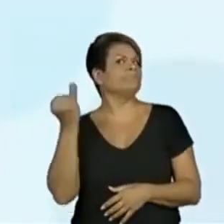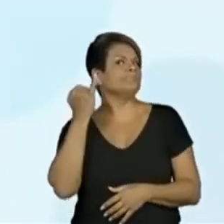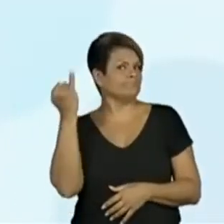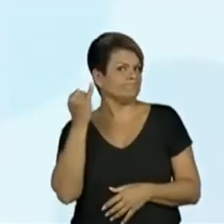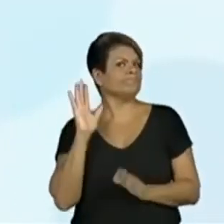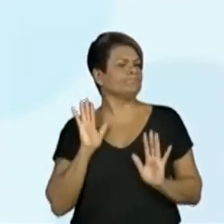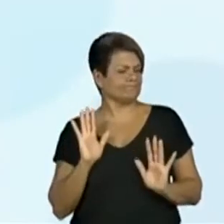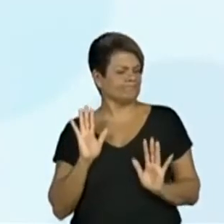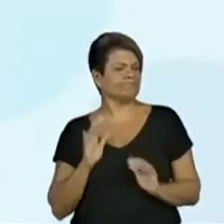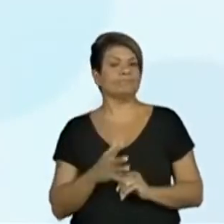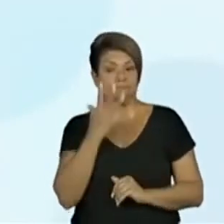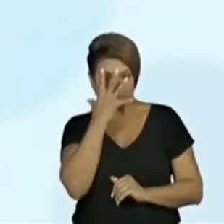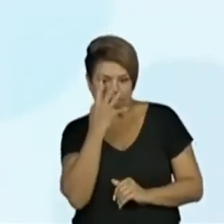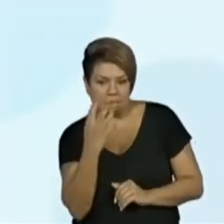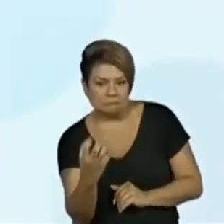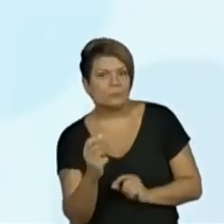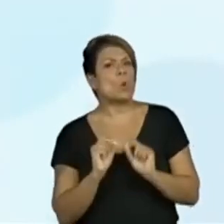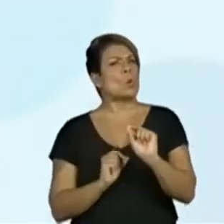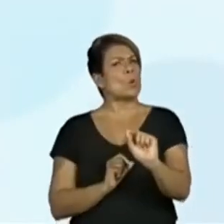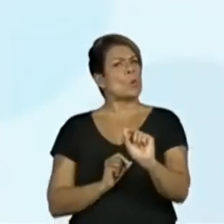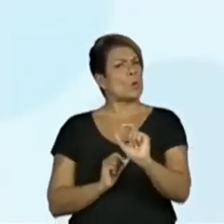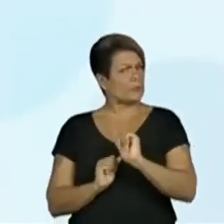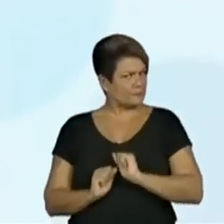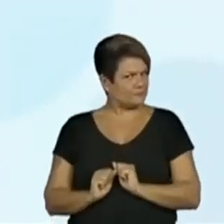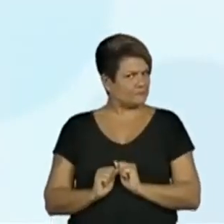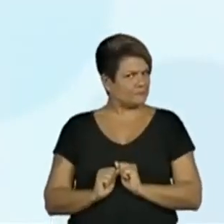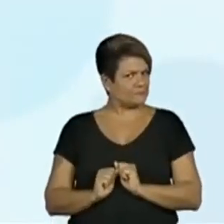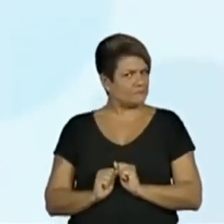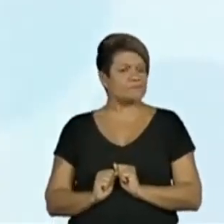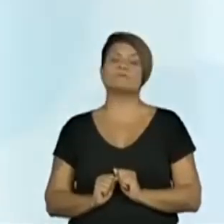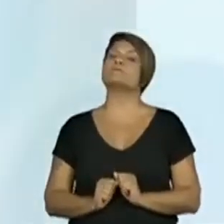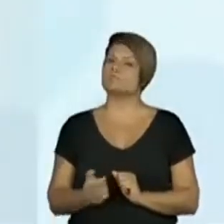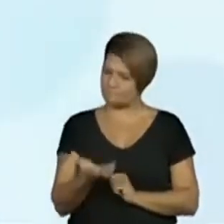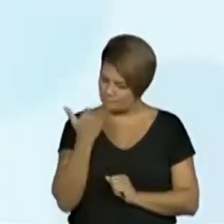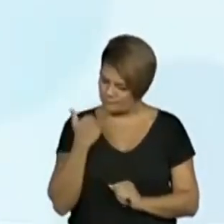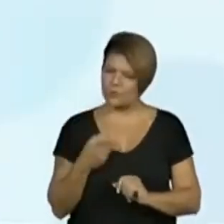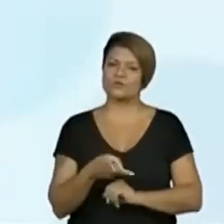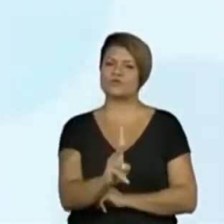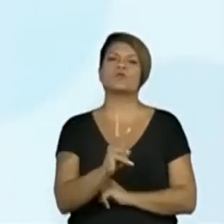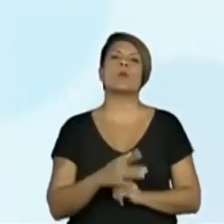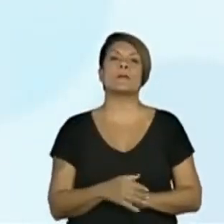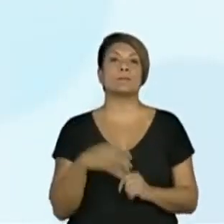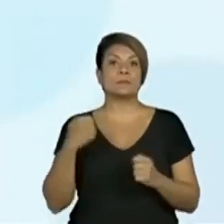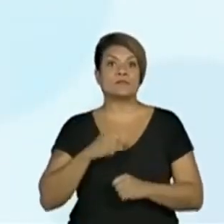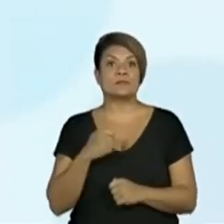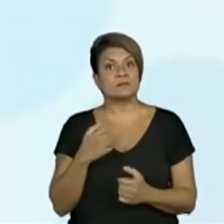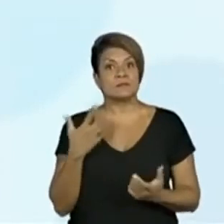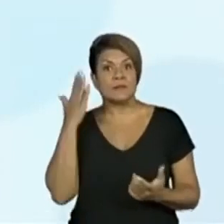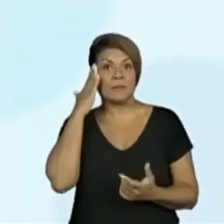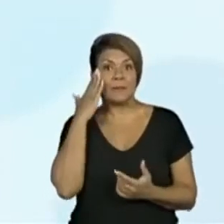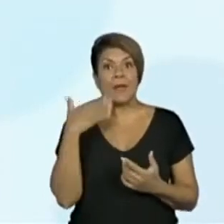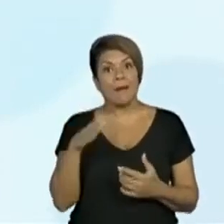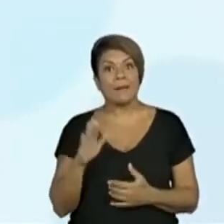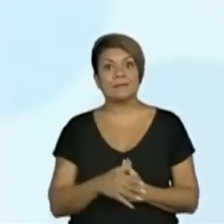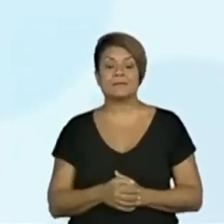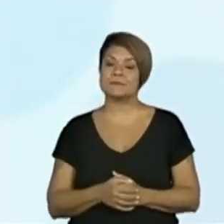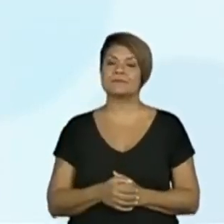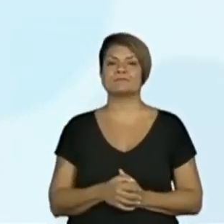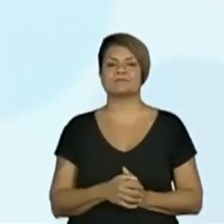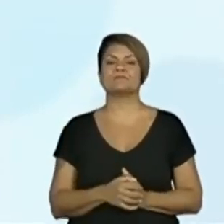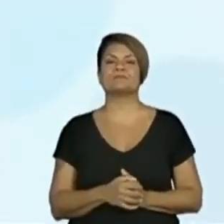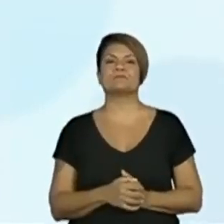reino. Será? O que foi? Vamos continuar. A gente precisa saber mais, nem apareceu os personagens